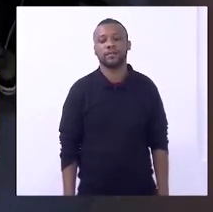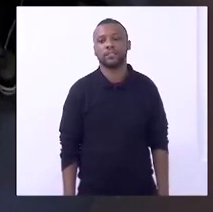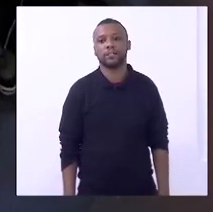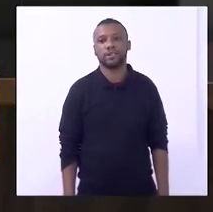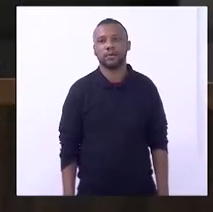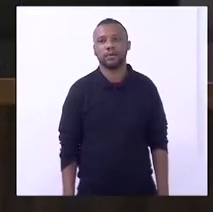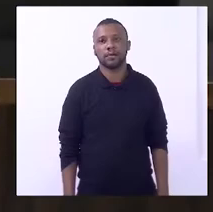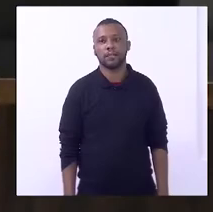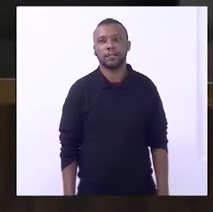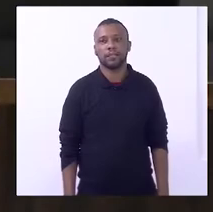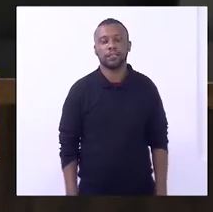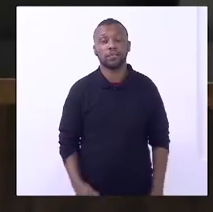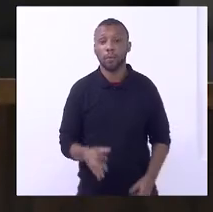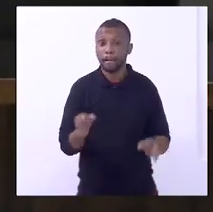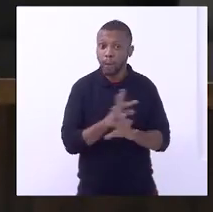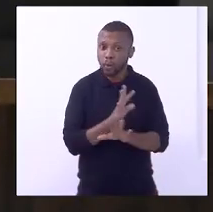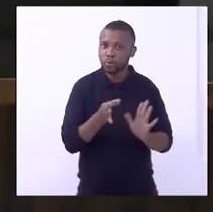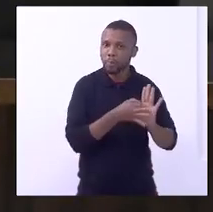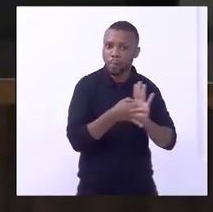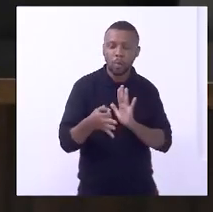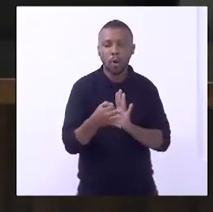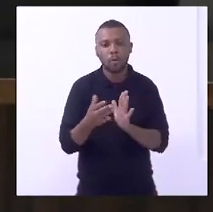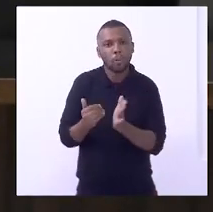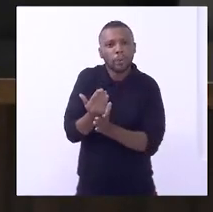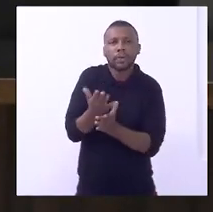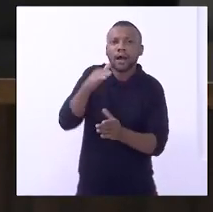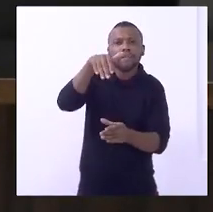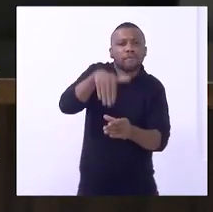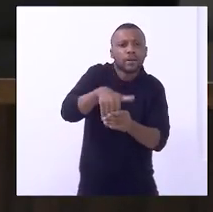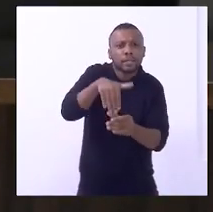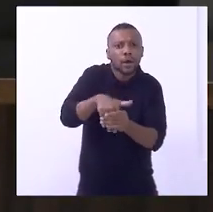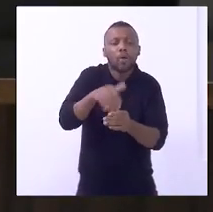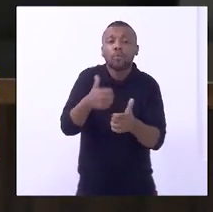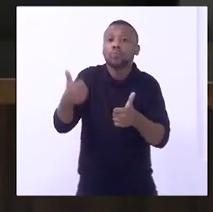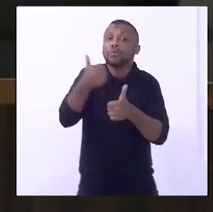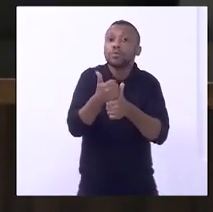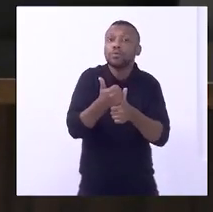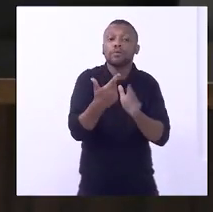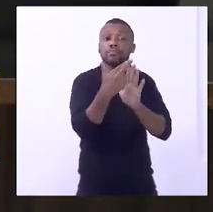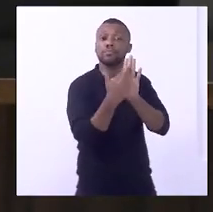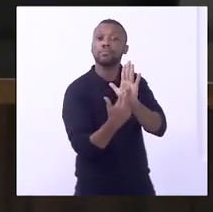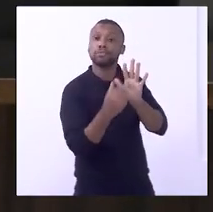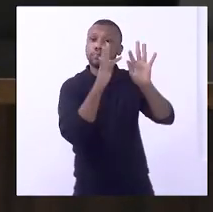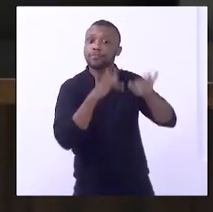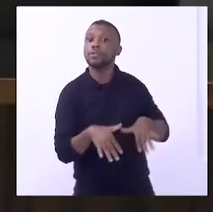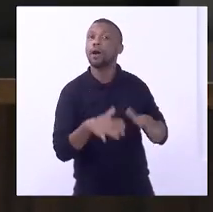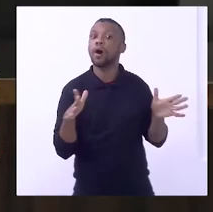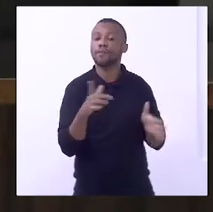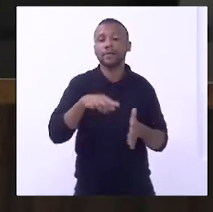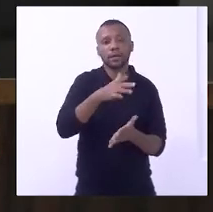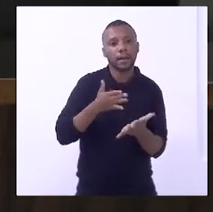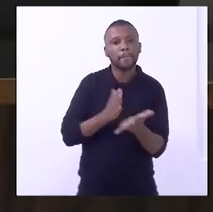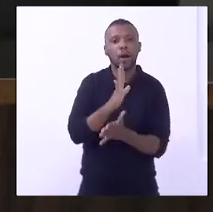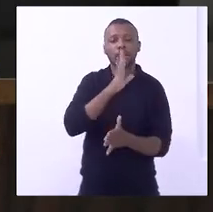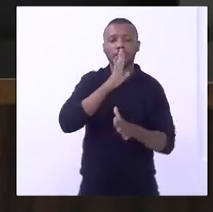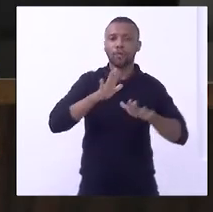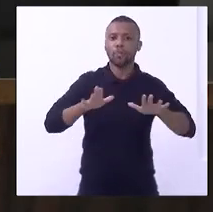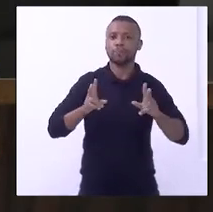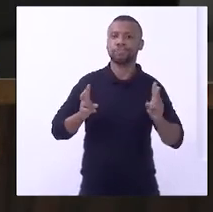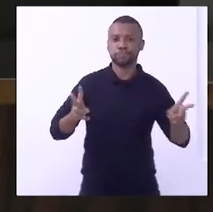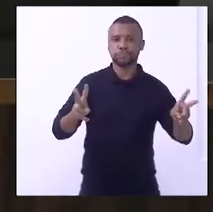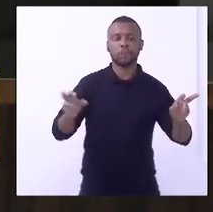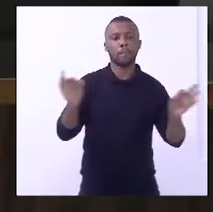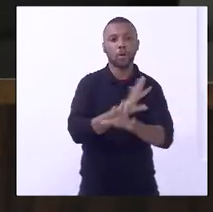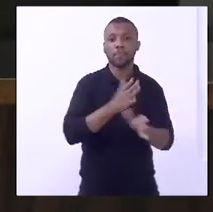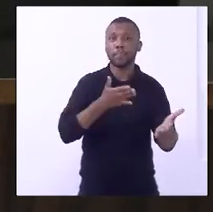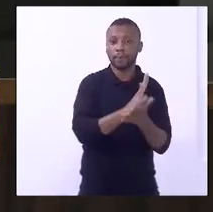Com os pareceres emitidos em votação, o substitutivo conforme a final de redação da CCJ. Senhores que aprovam nesse comissão, aprovado, vai